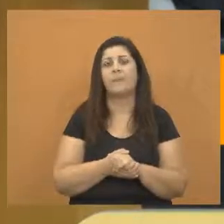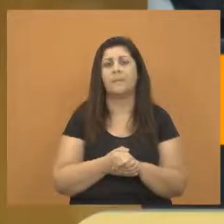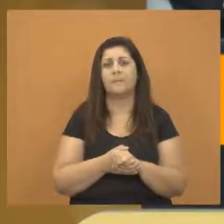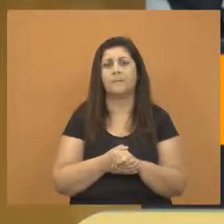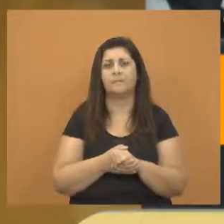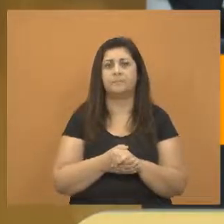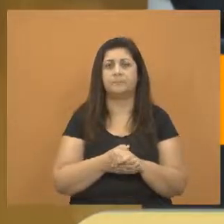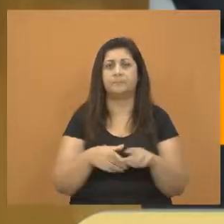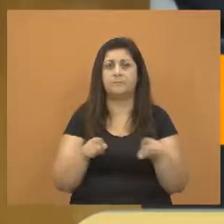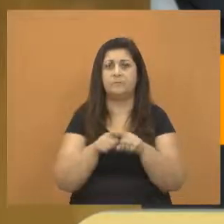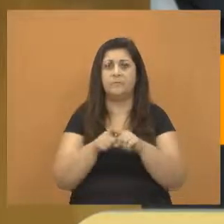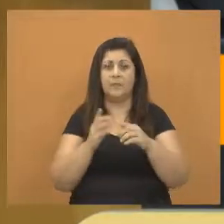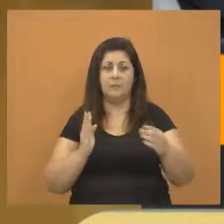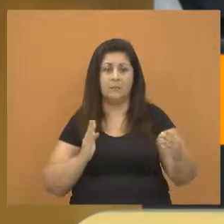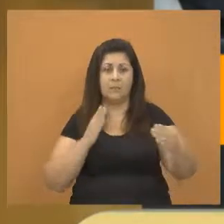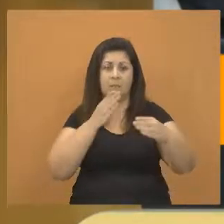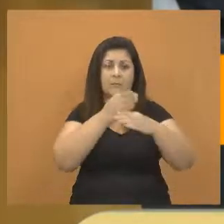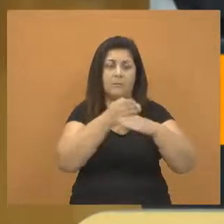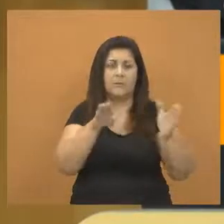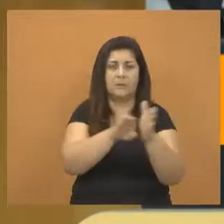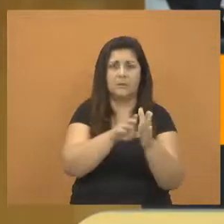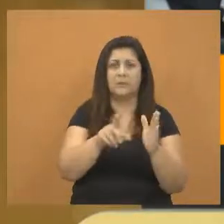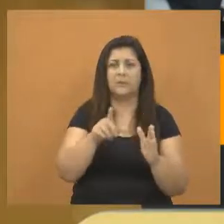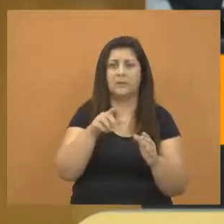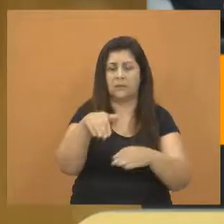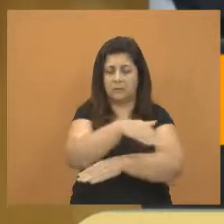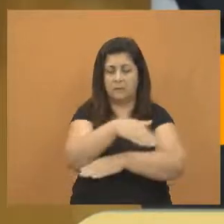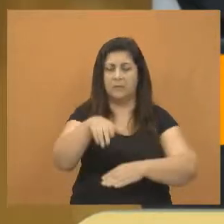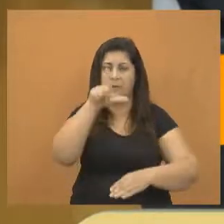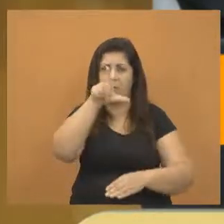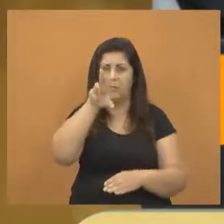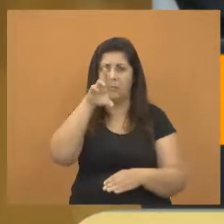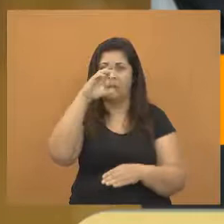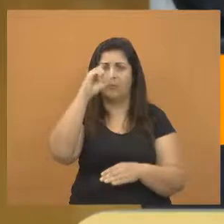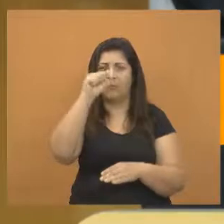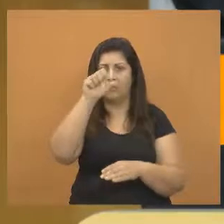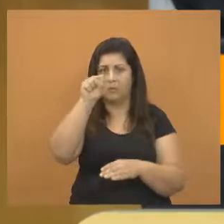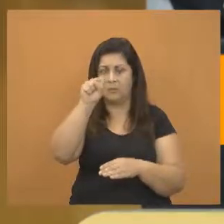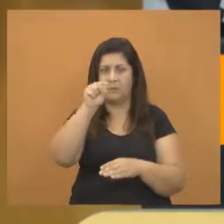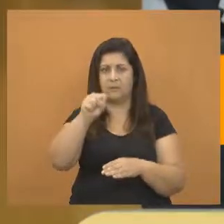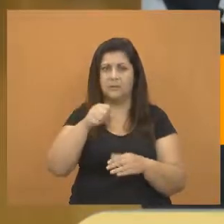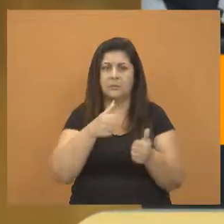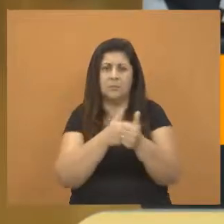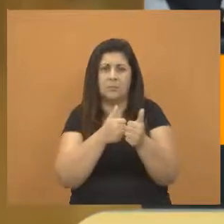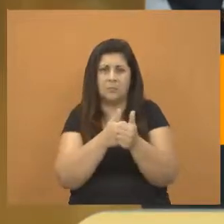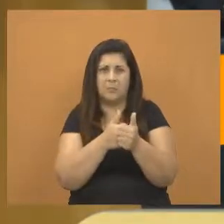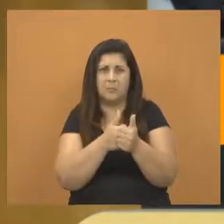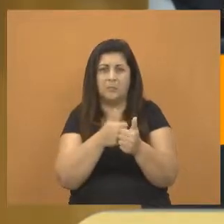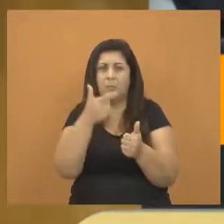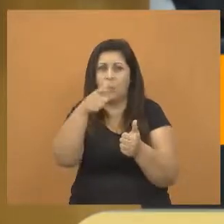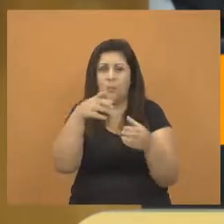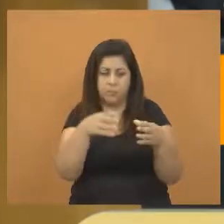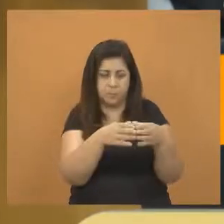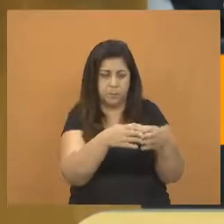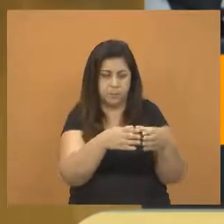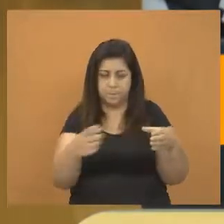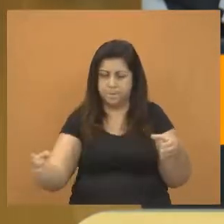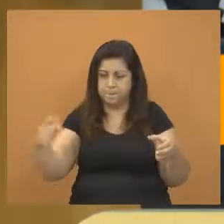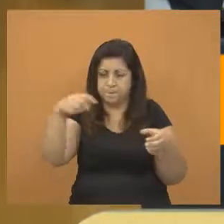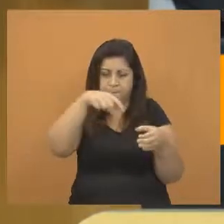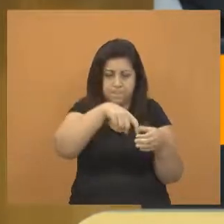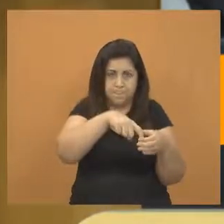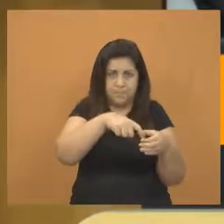e acesso à ligação com a Lucas Nogueira Garcês na altura da Avenida Miguel Nunes Bicudo, na entrada do bairro Jardim Nova